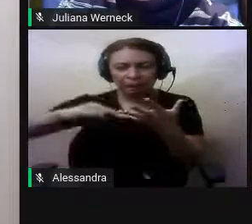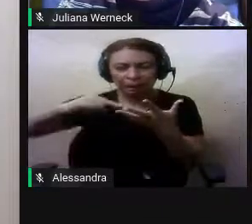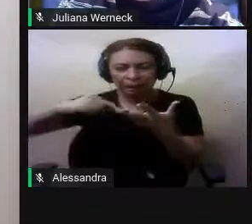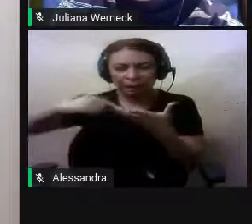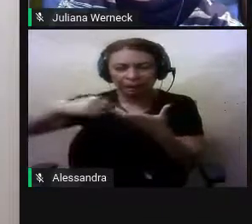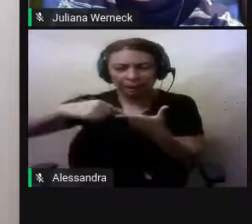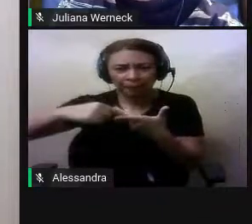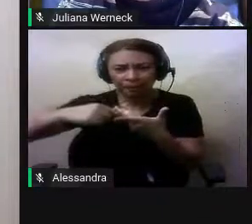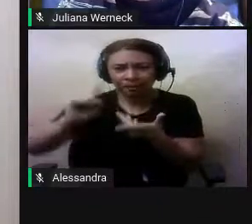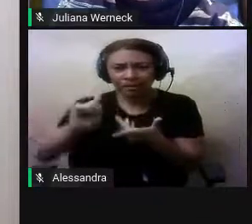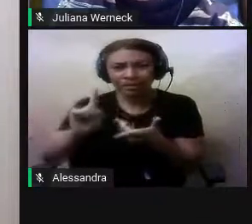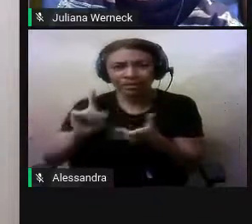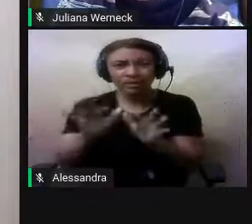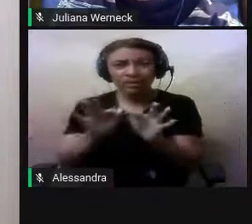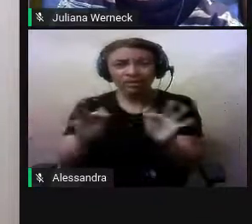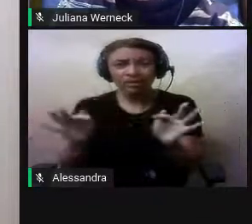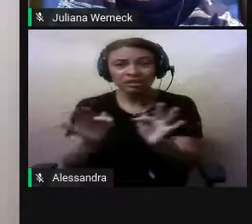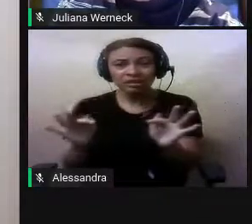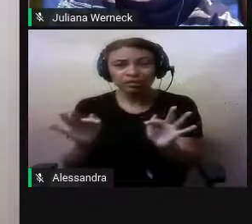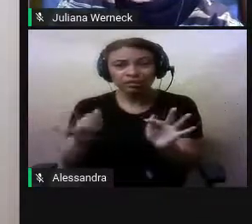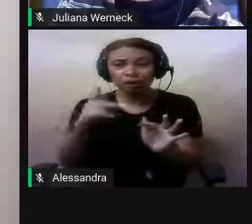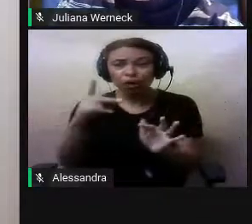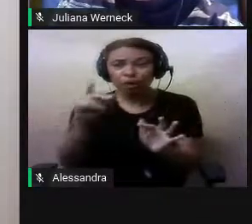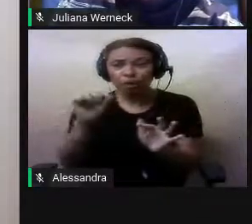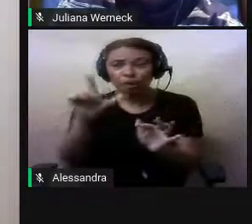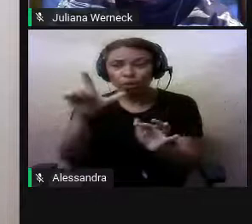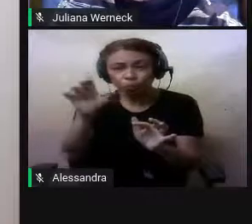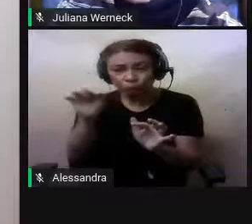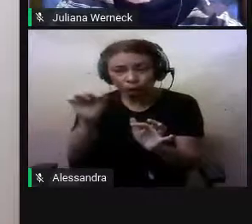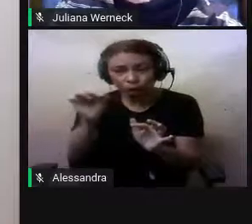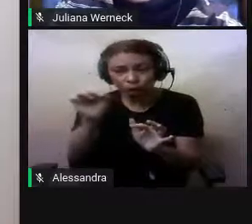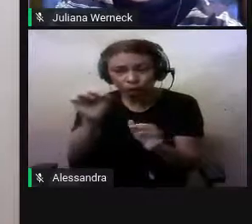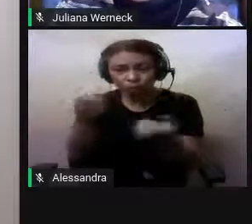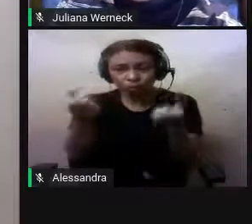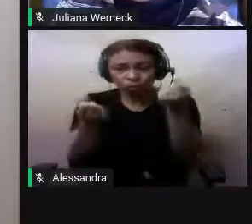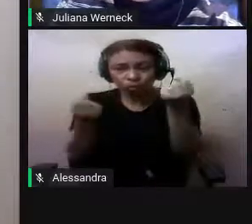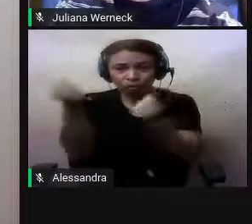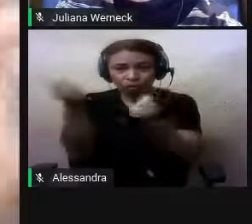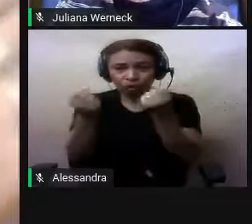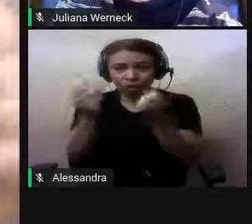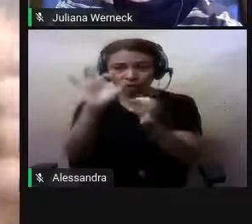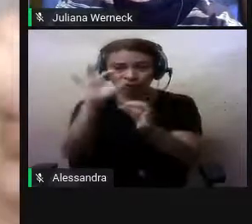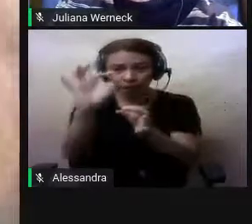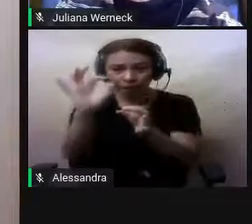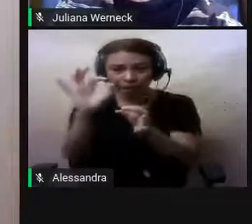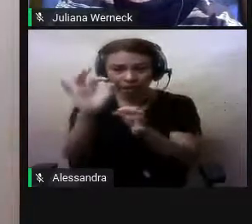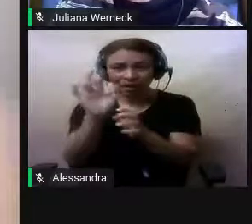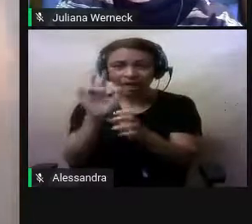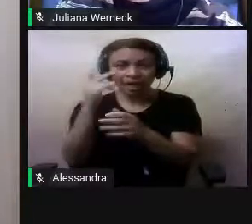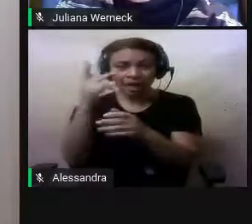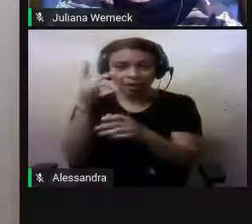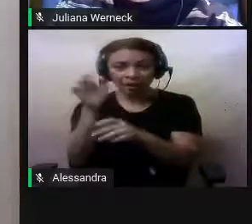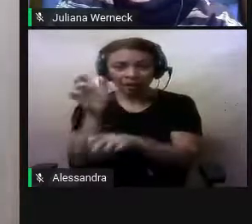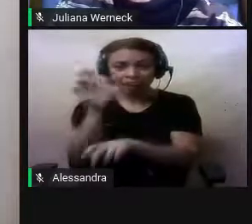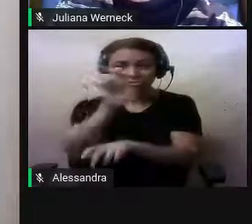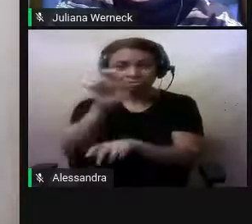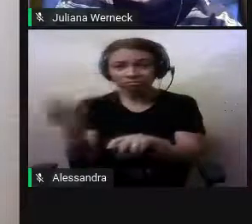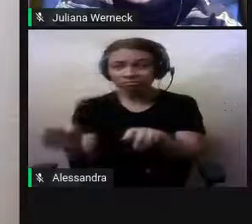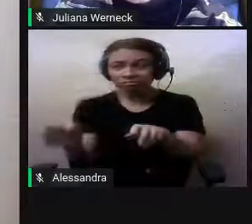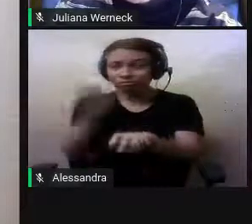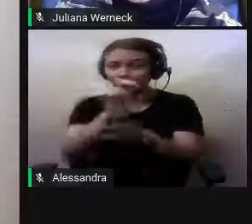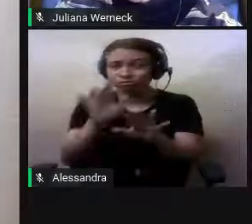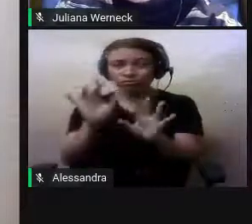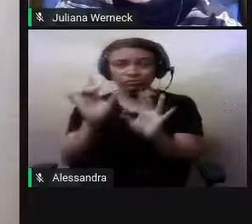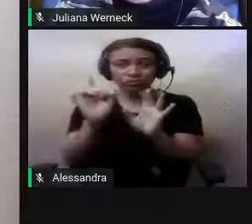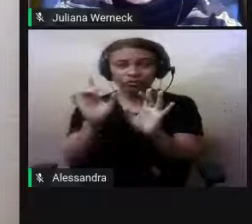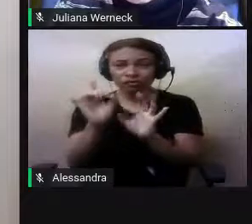o perito pediu foi para colocar um pomo no volante, que é uma bolinha que fica fixa no meu volante, para eu segurar ela e rodar o volante. Mas, para falar